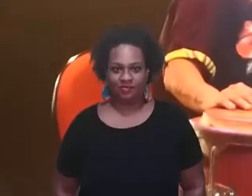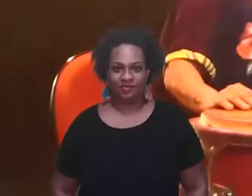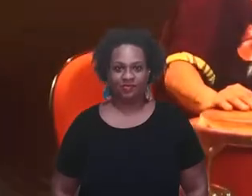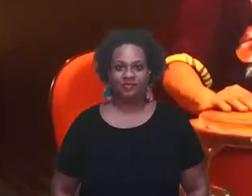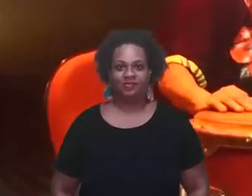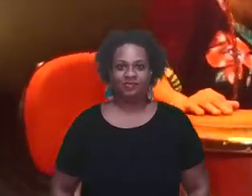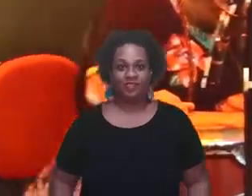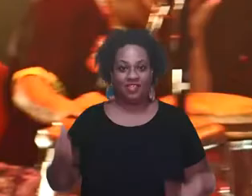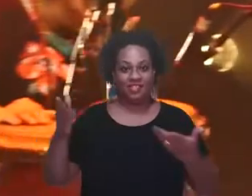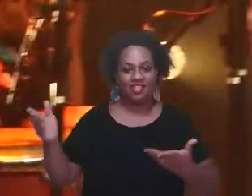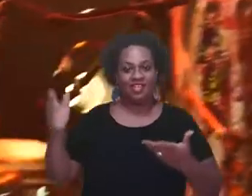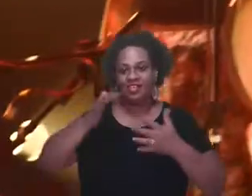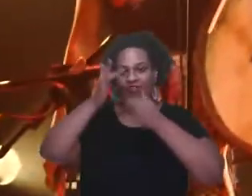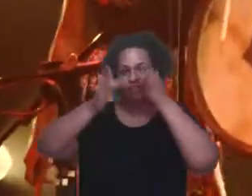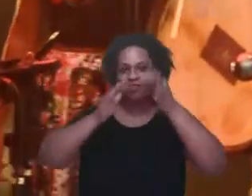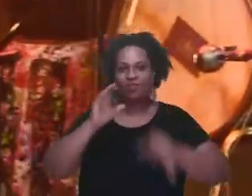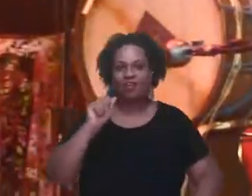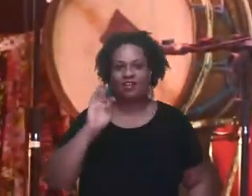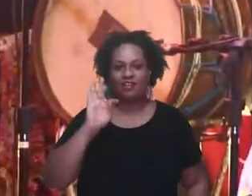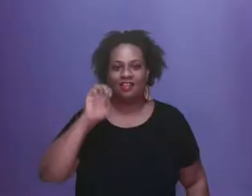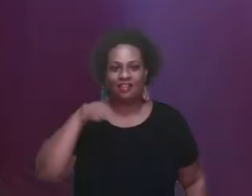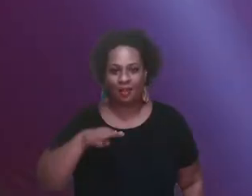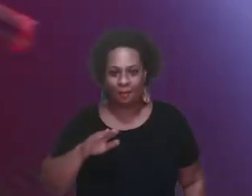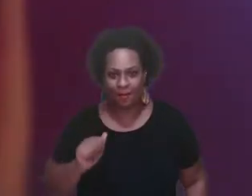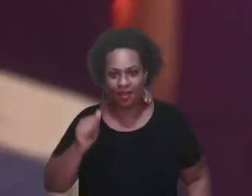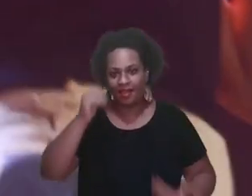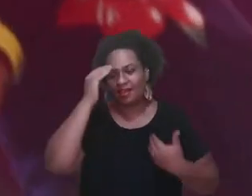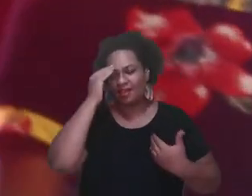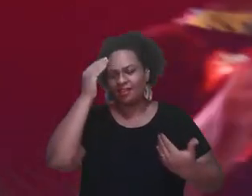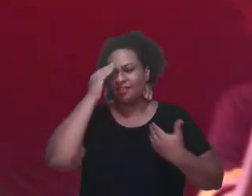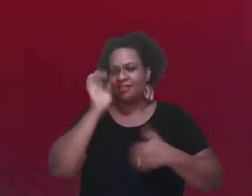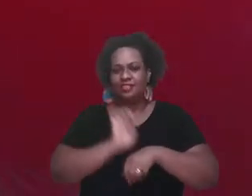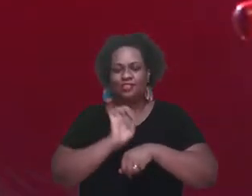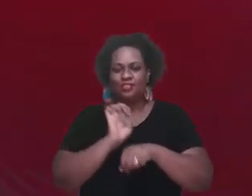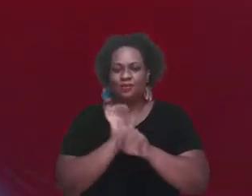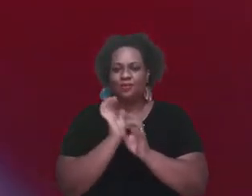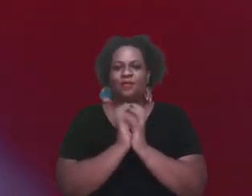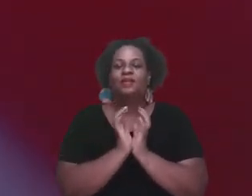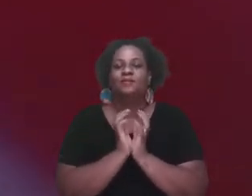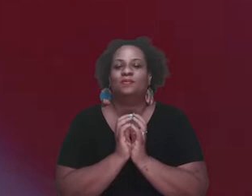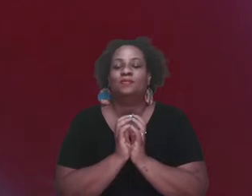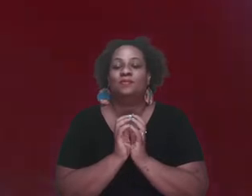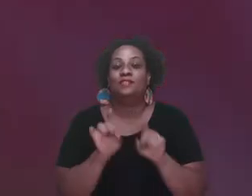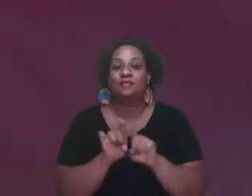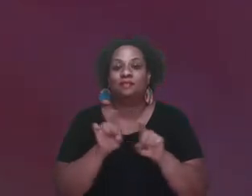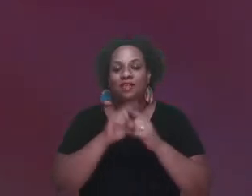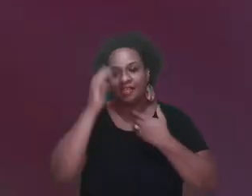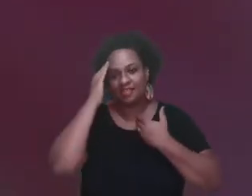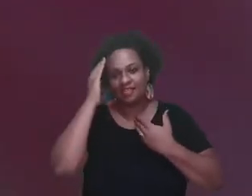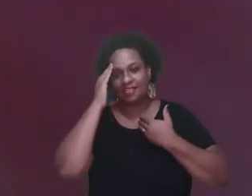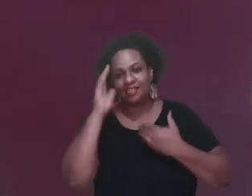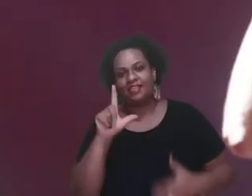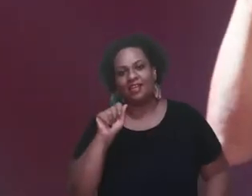e é isso aí isso é flor de catemba E agradecendo ao estado de Pernambuco também agradecendo